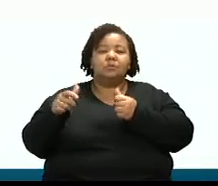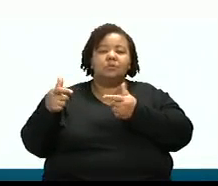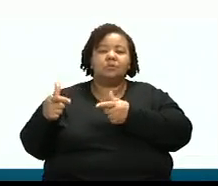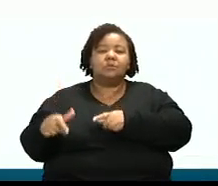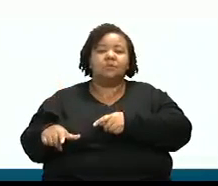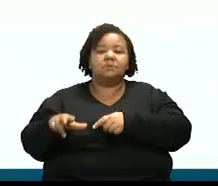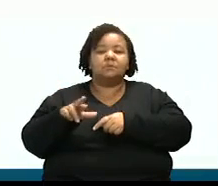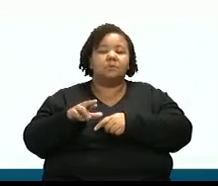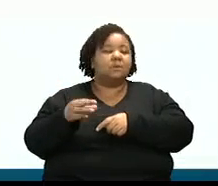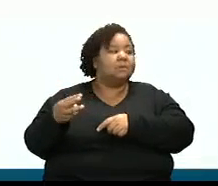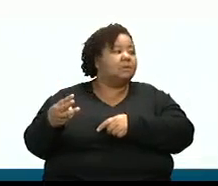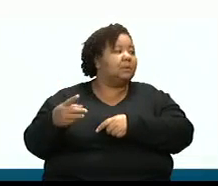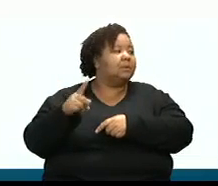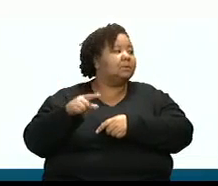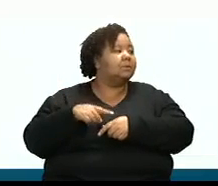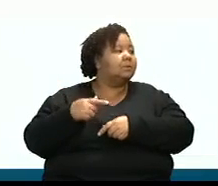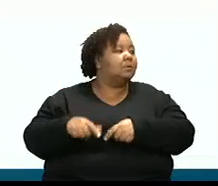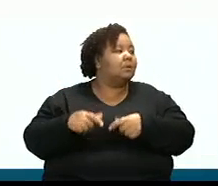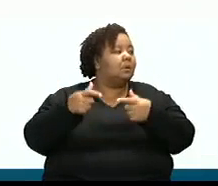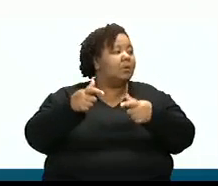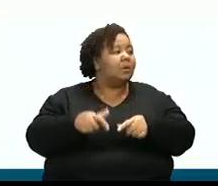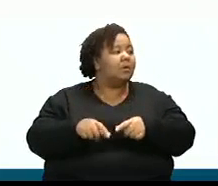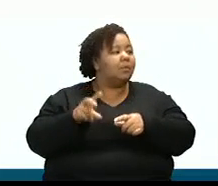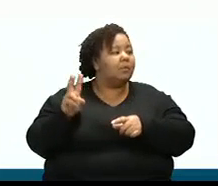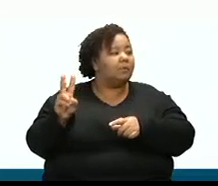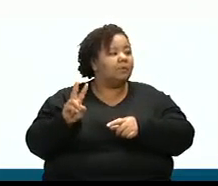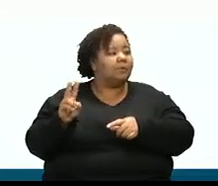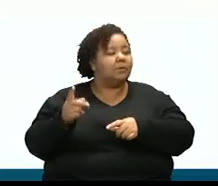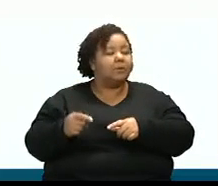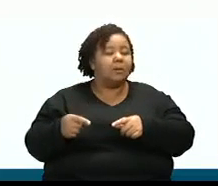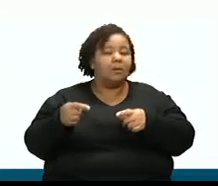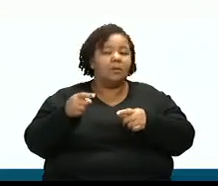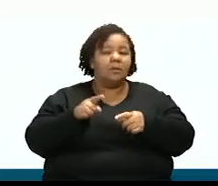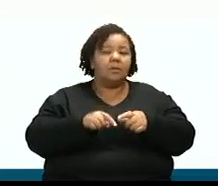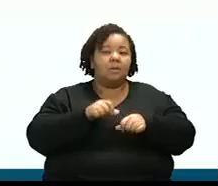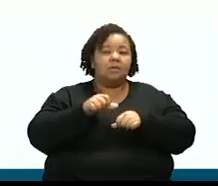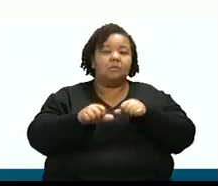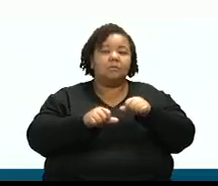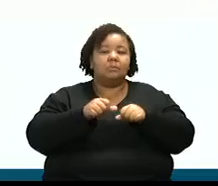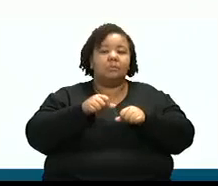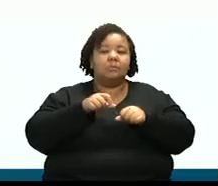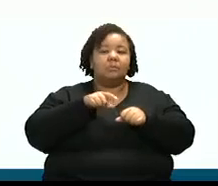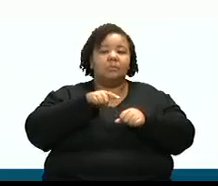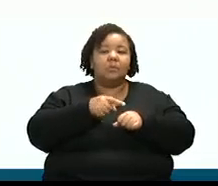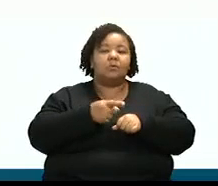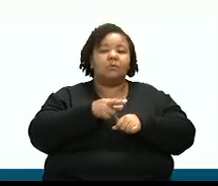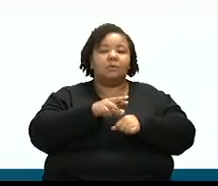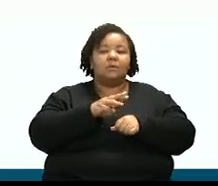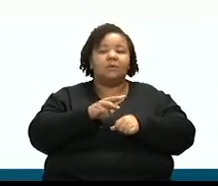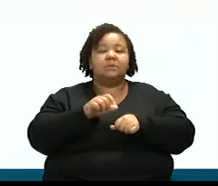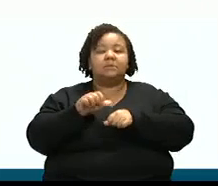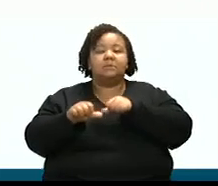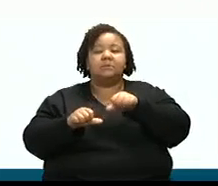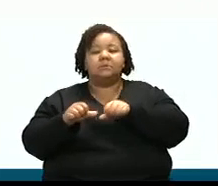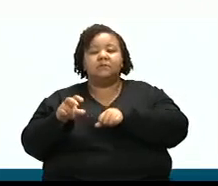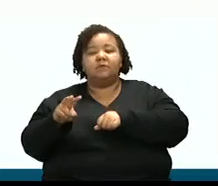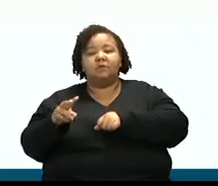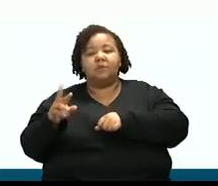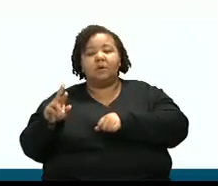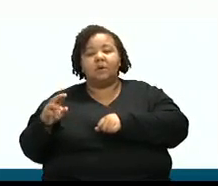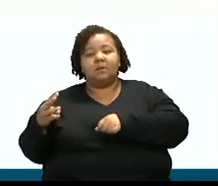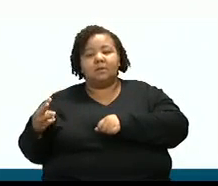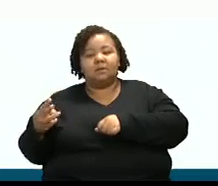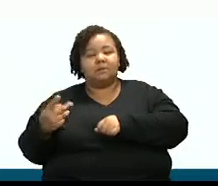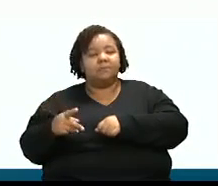eu tenho um campo vetorial que converte ponto da R3 em vetor da R3. As